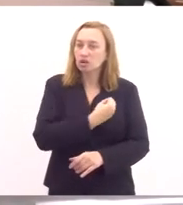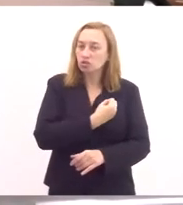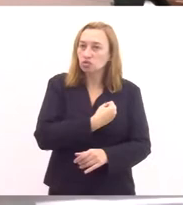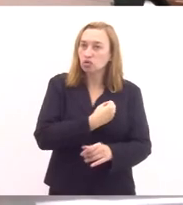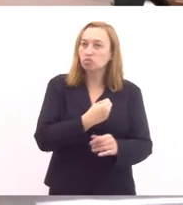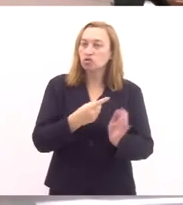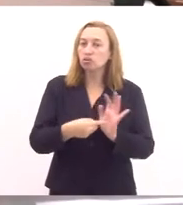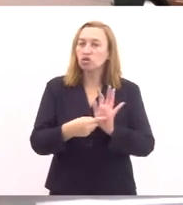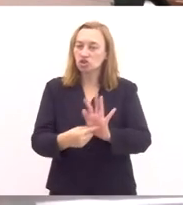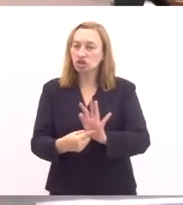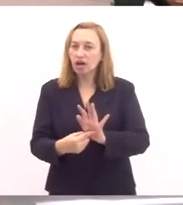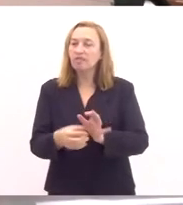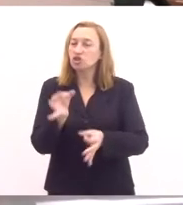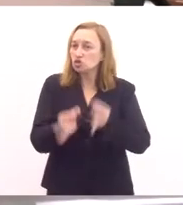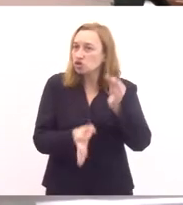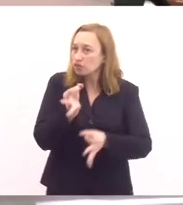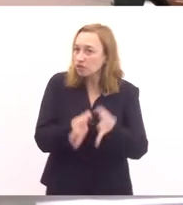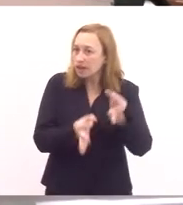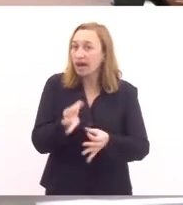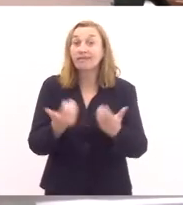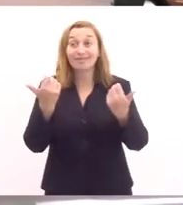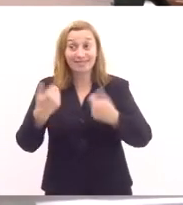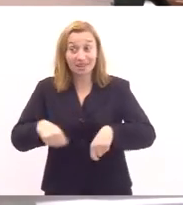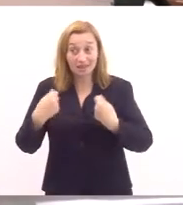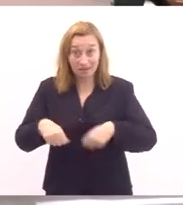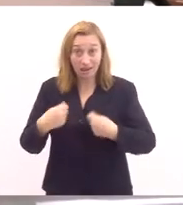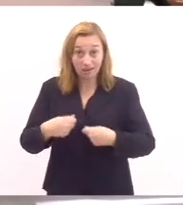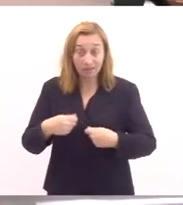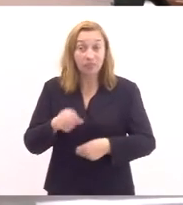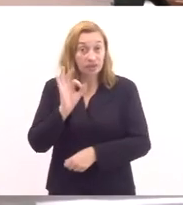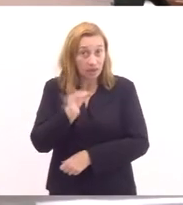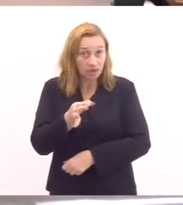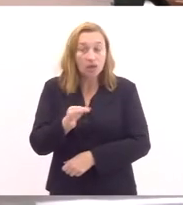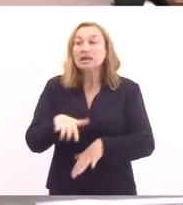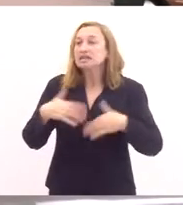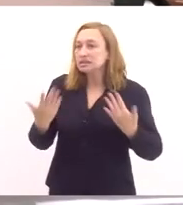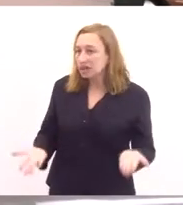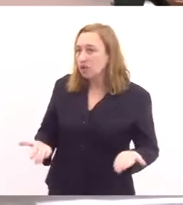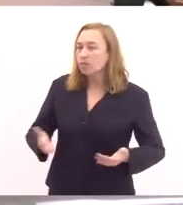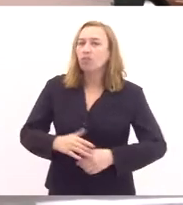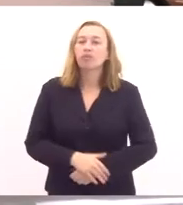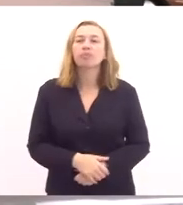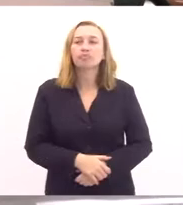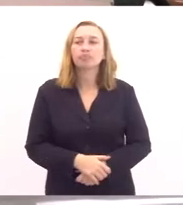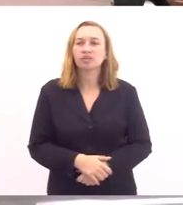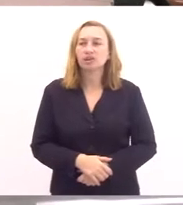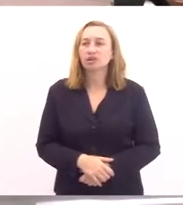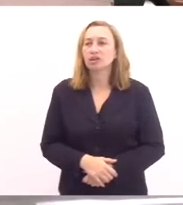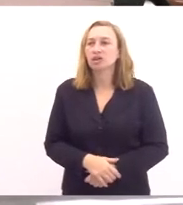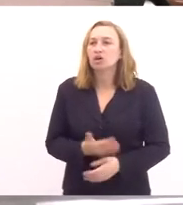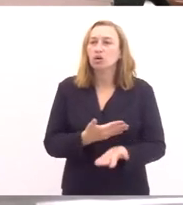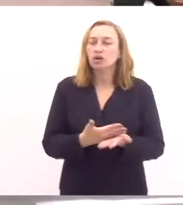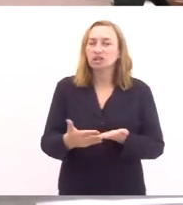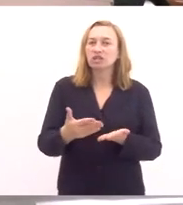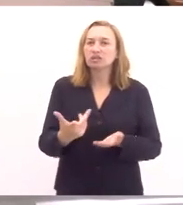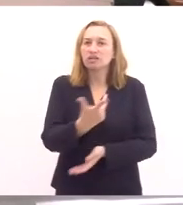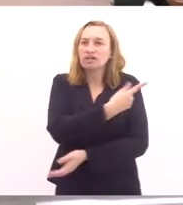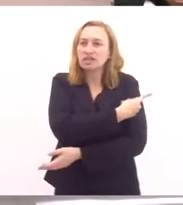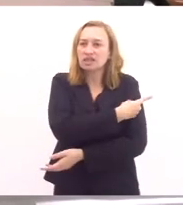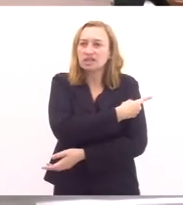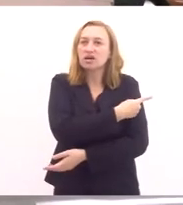era exatamente que justificavam essa necessidade certo então é a o início e